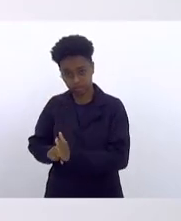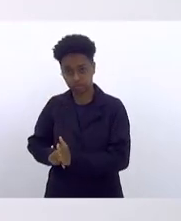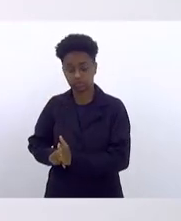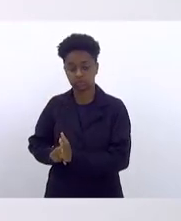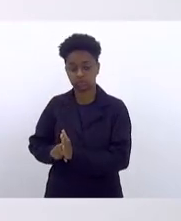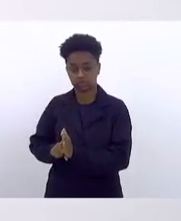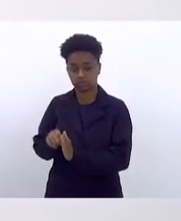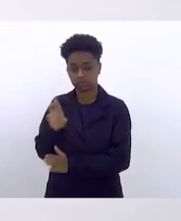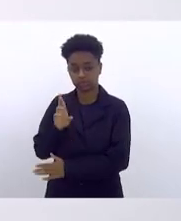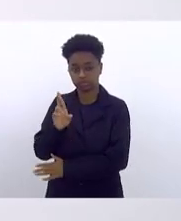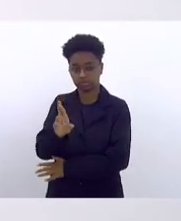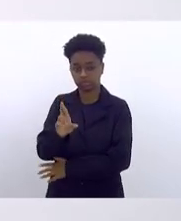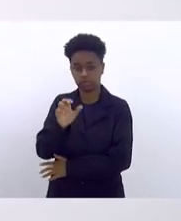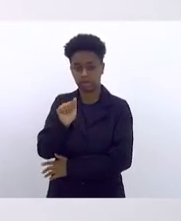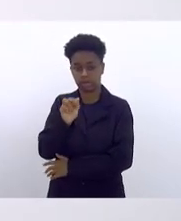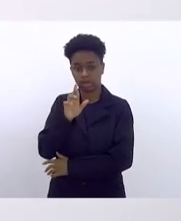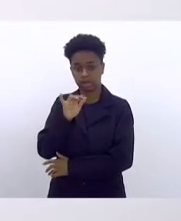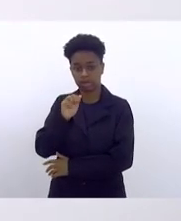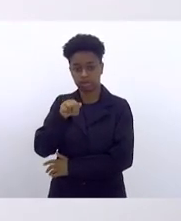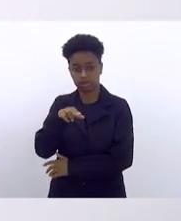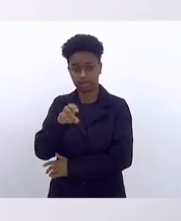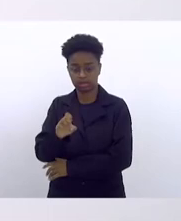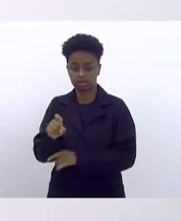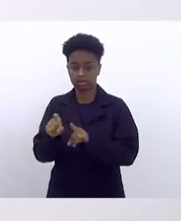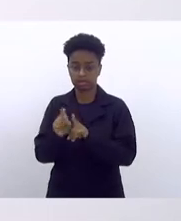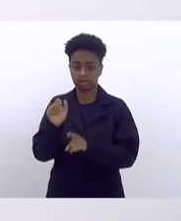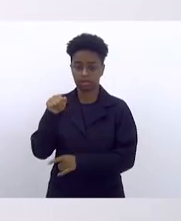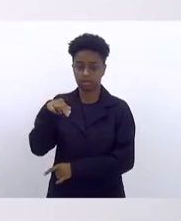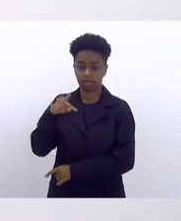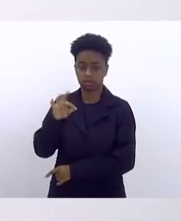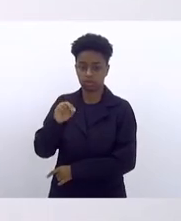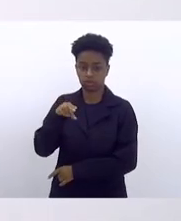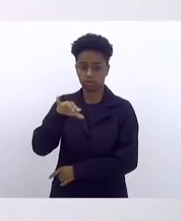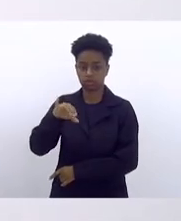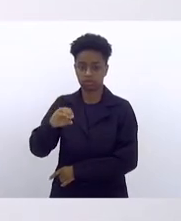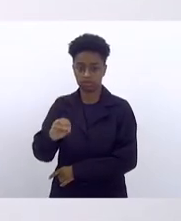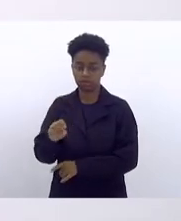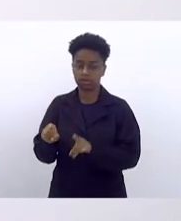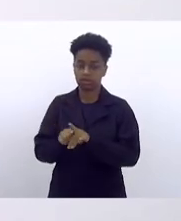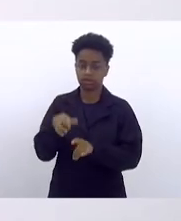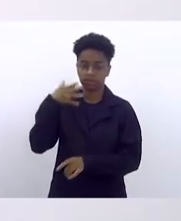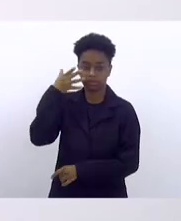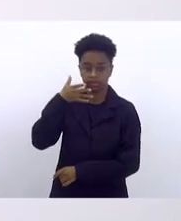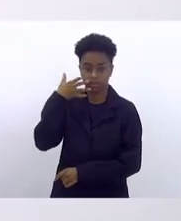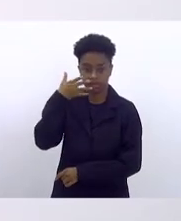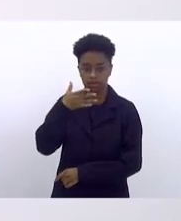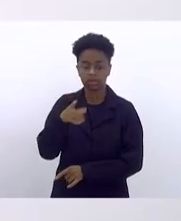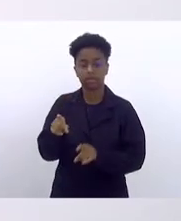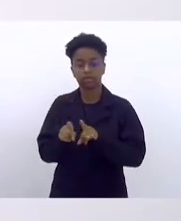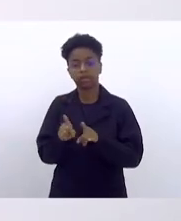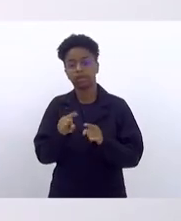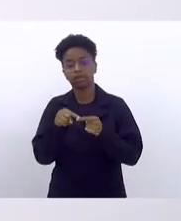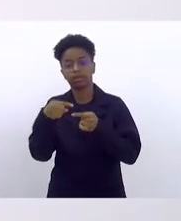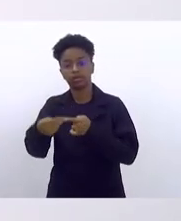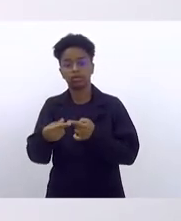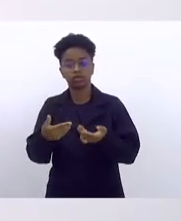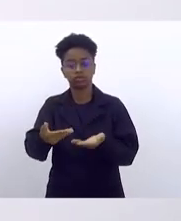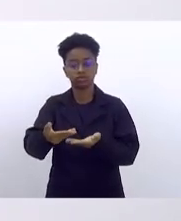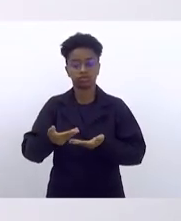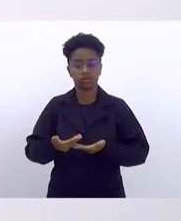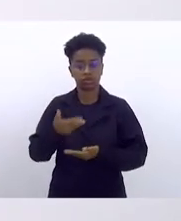da Ariane e do Antônio depois nós temos vários palestrantes aqui depois nós vamos abrir também a palavra